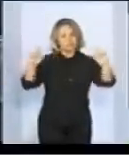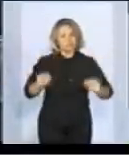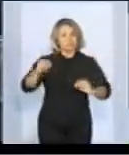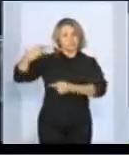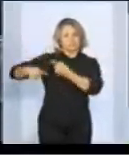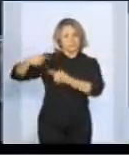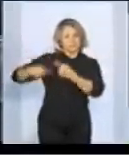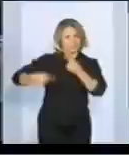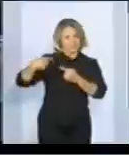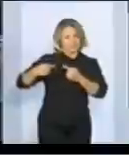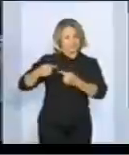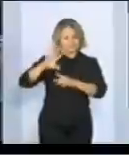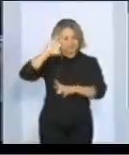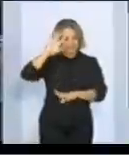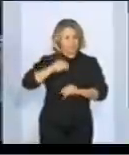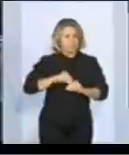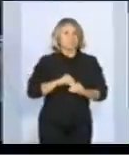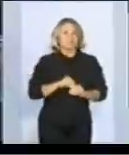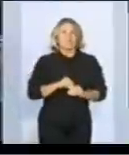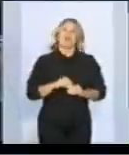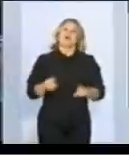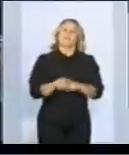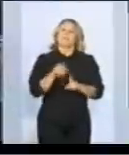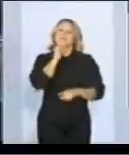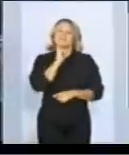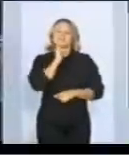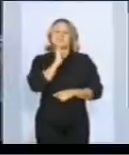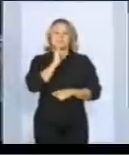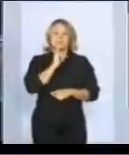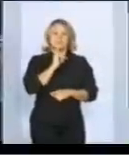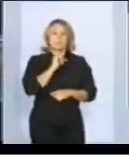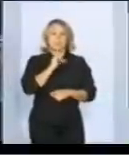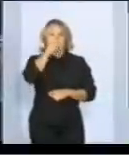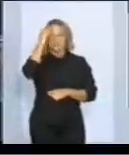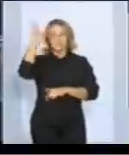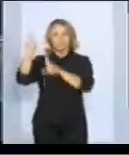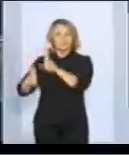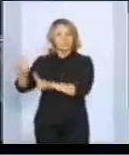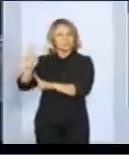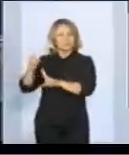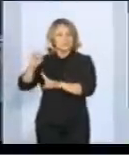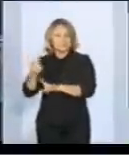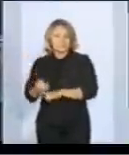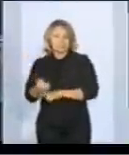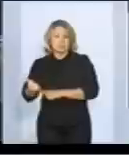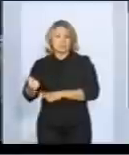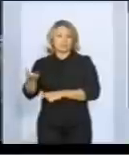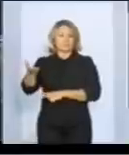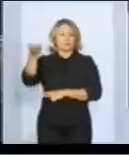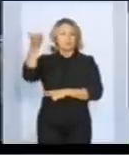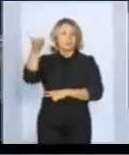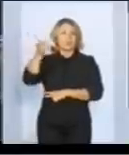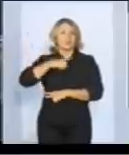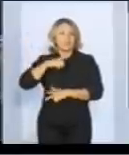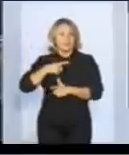Finalmente, impacto para o consumidor. Se custo se eleva, se eu tenho uma situação em que a